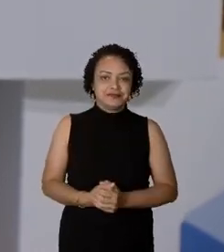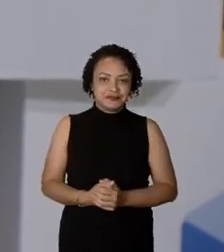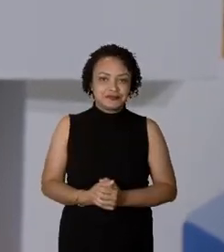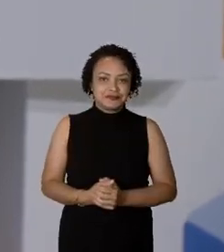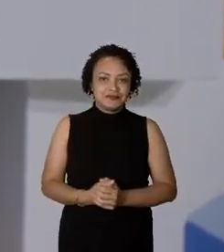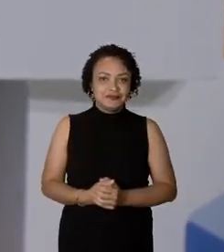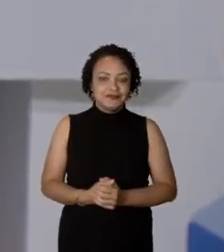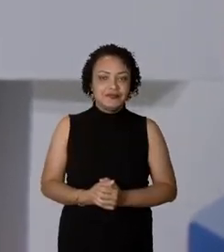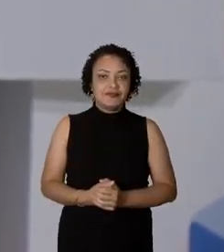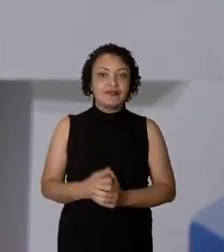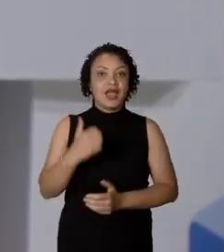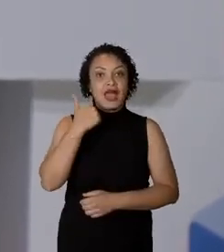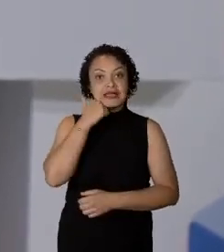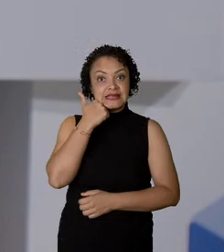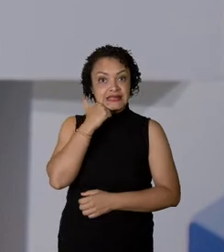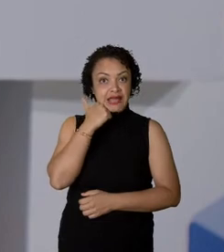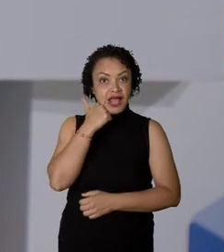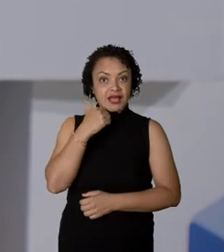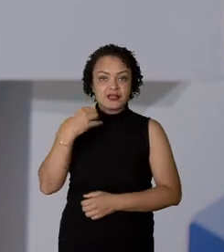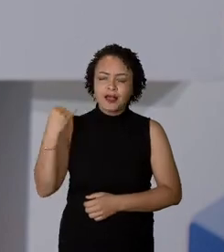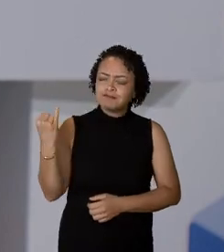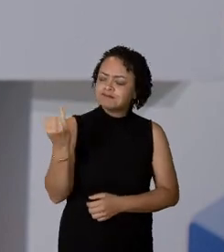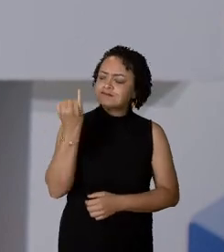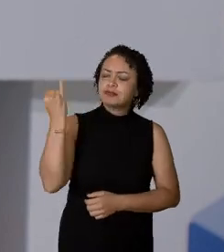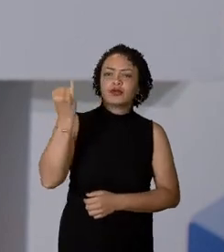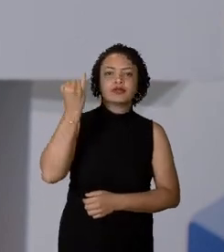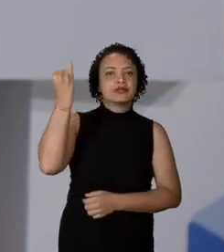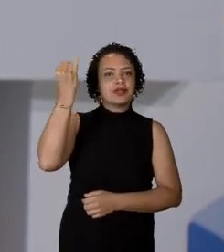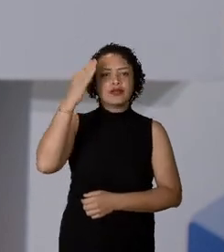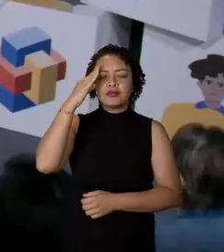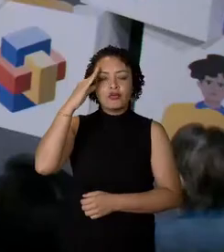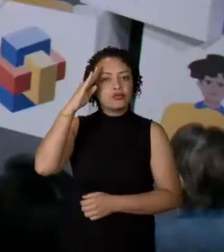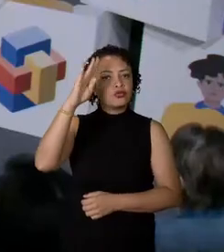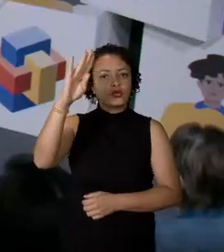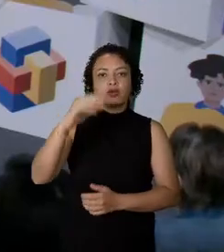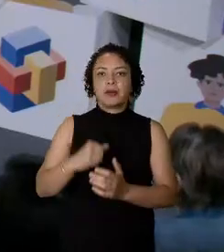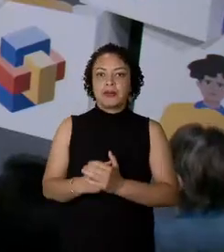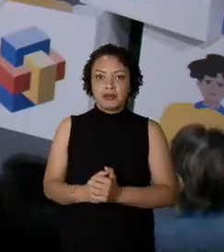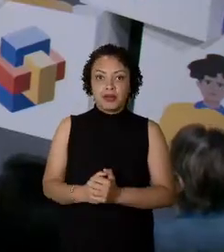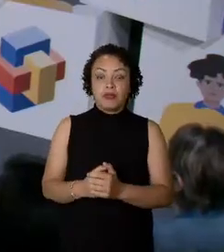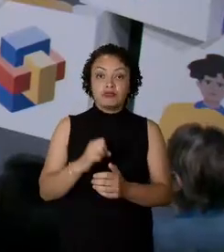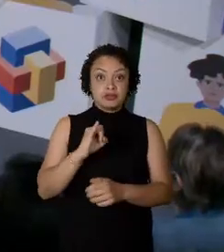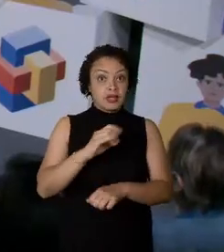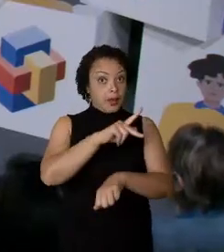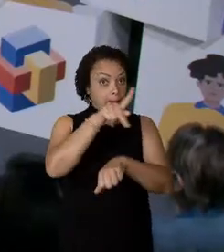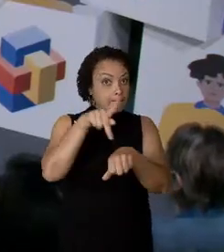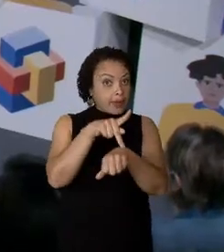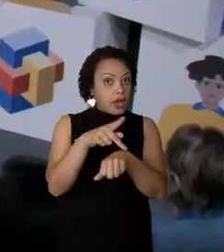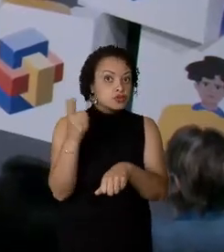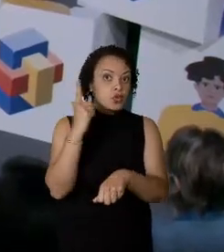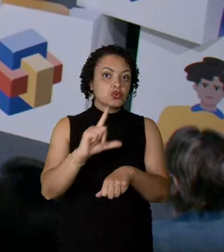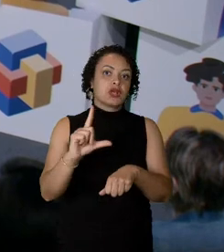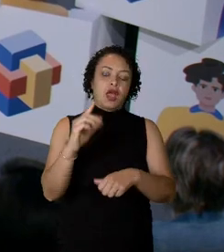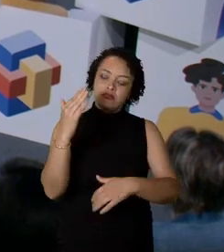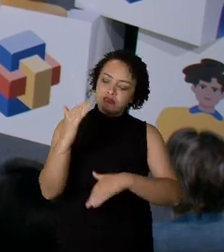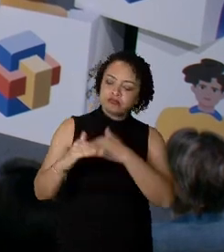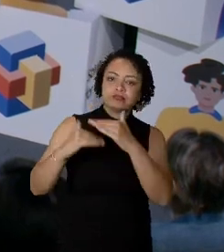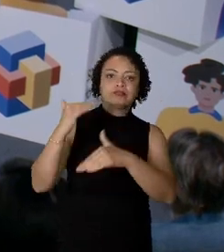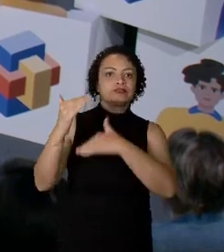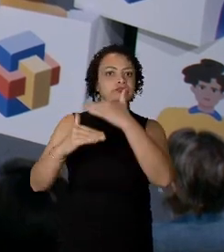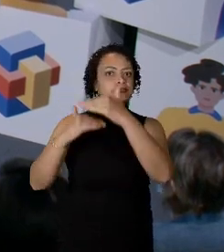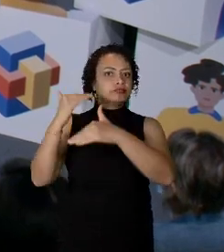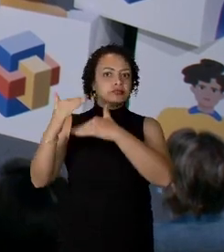que a ciência é importante e fundamental para um país poder se desenvolver e